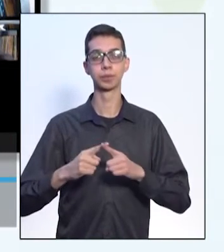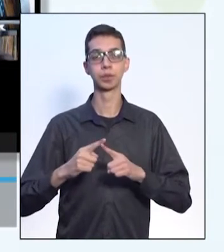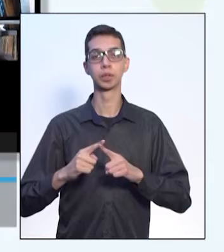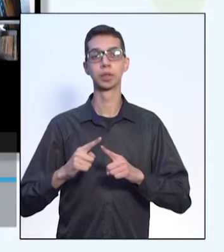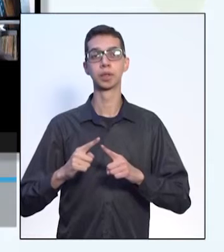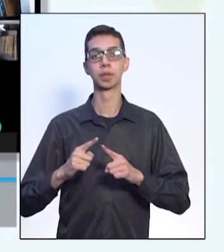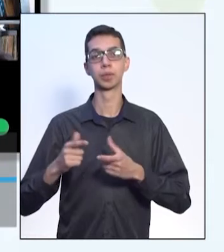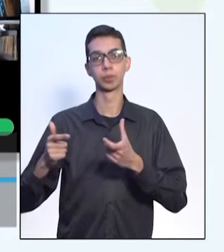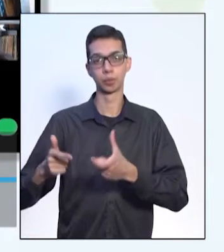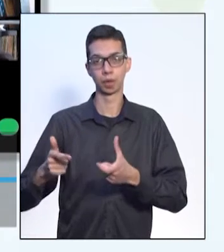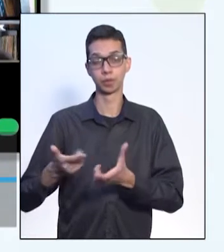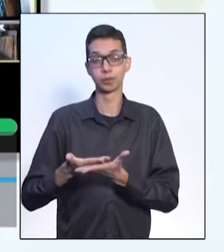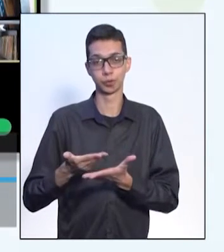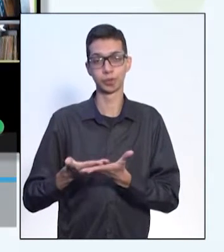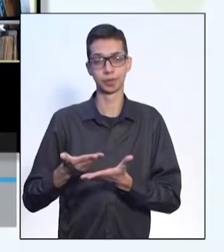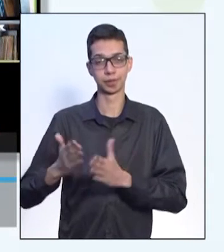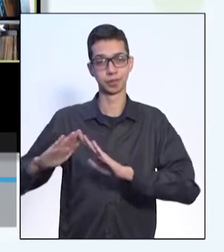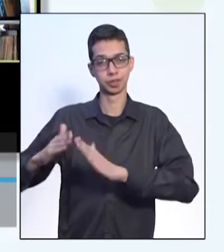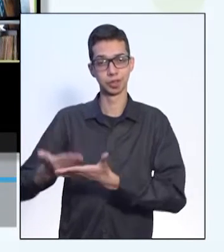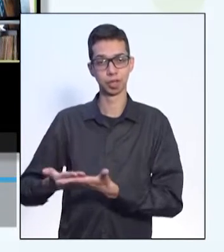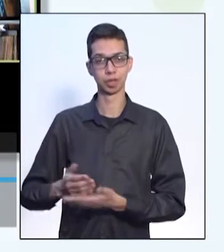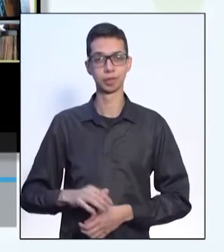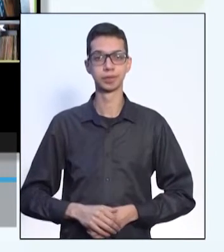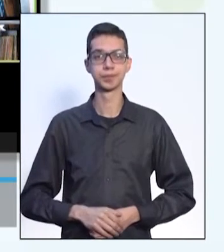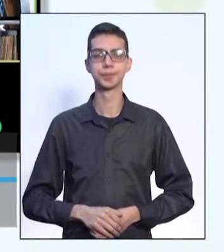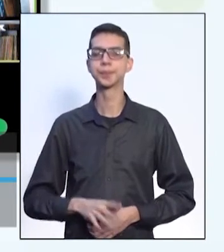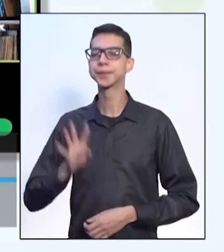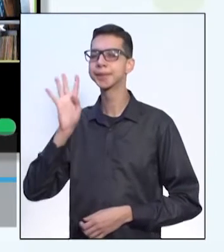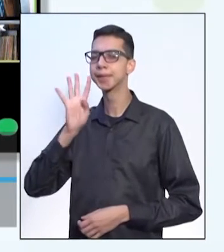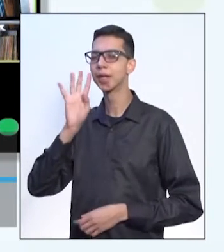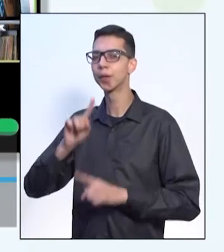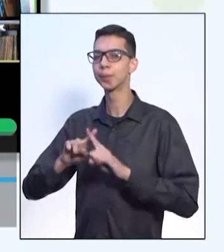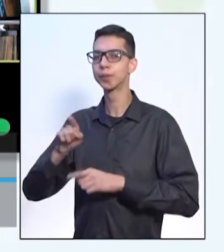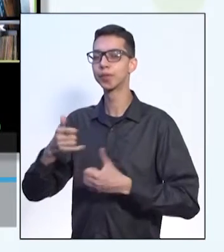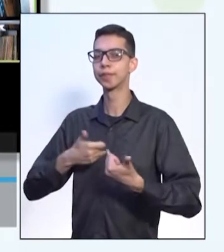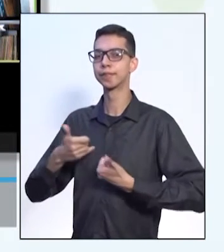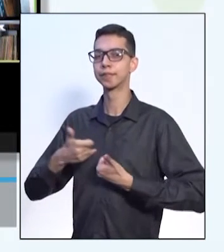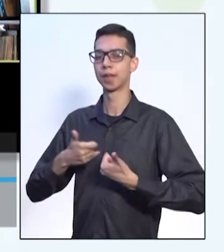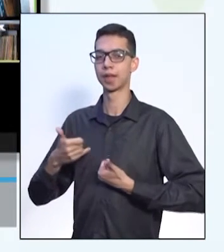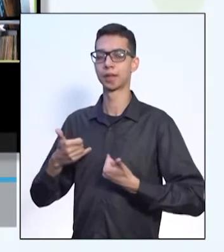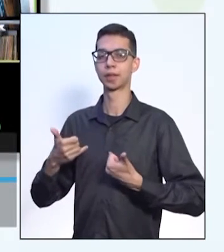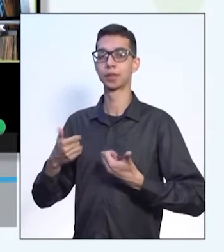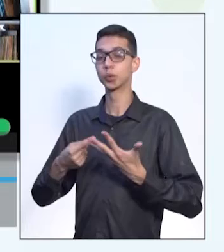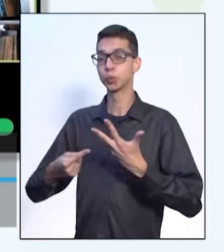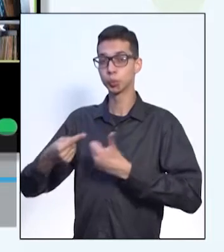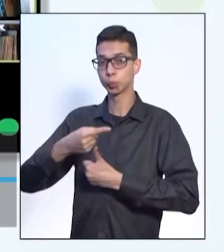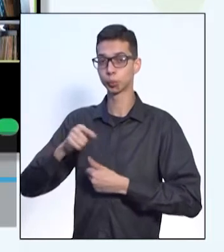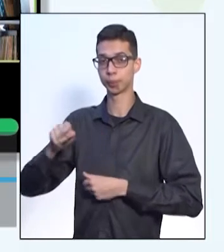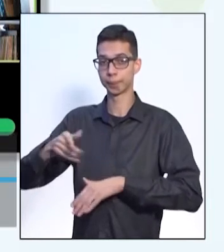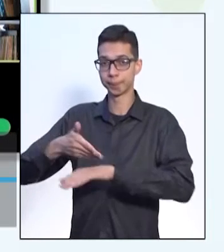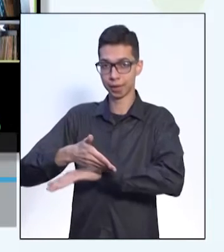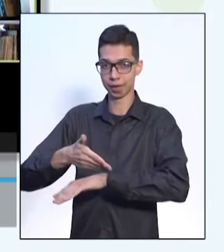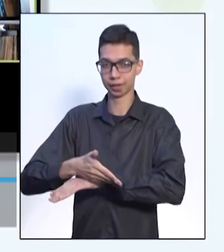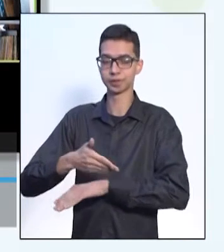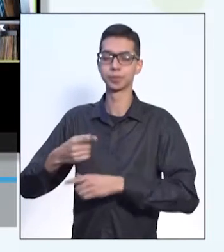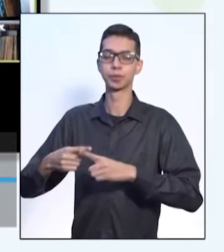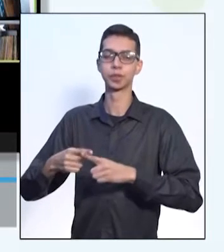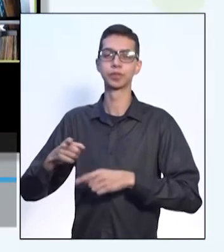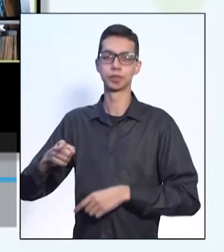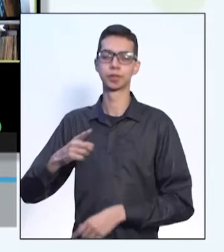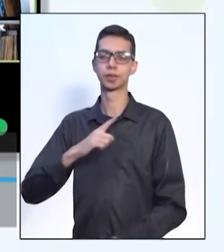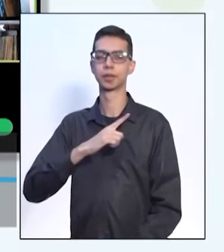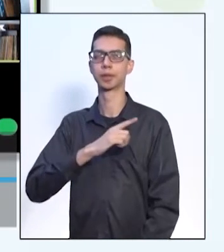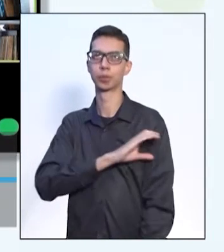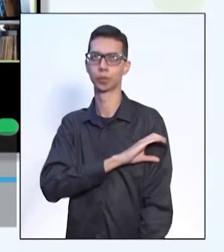né. Que bacana. E me diga uma coisa, assim, de todas essas suas participações, né, que você ficou o ensino médio